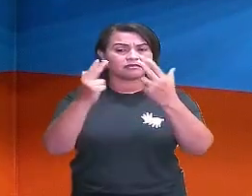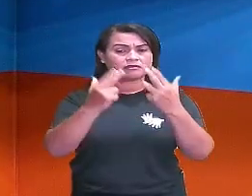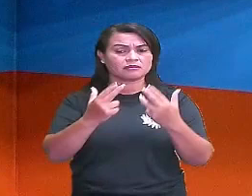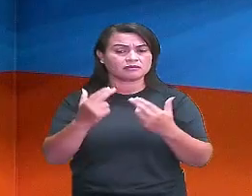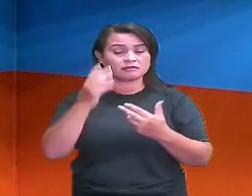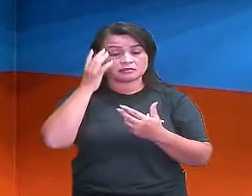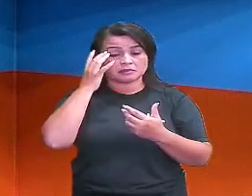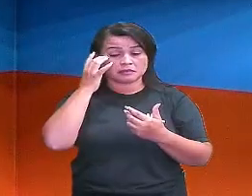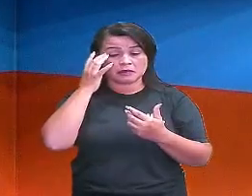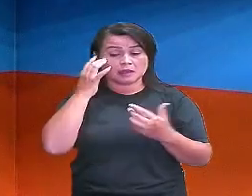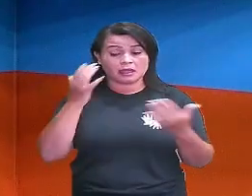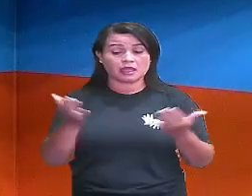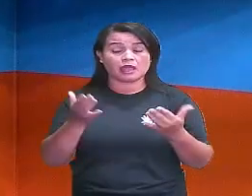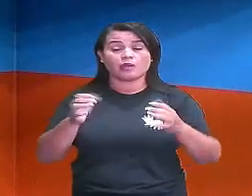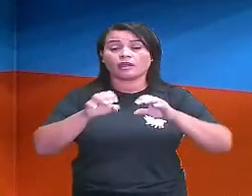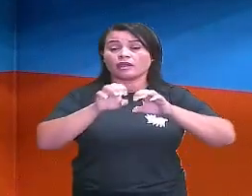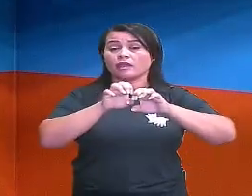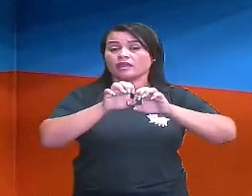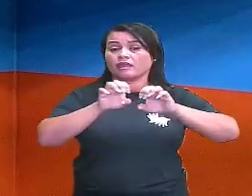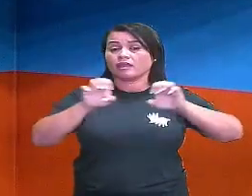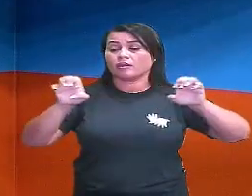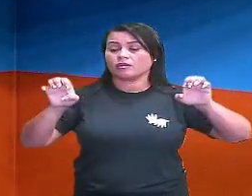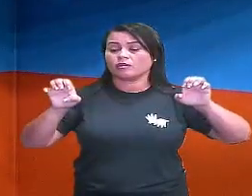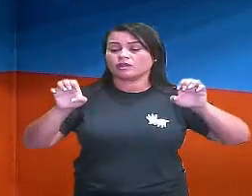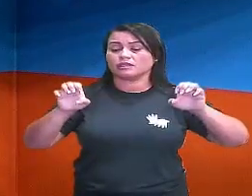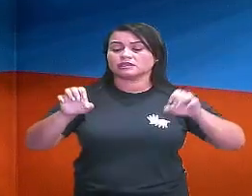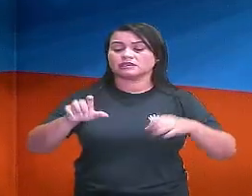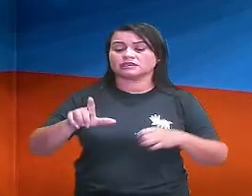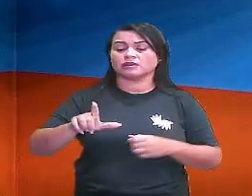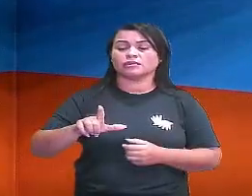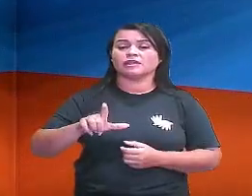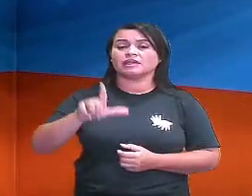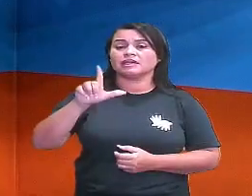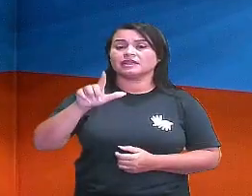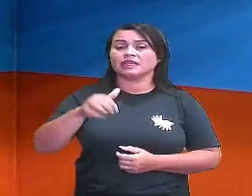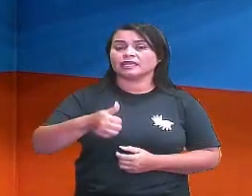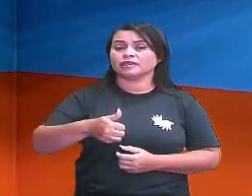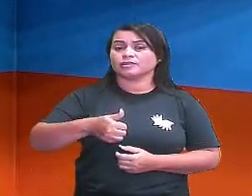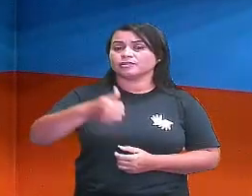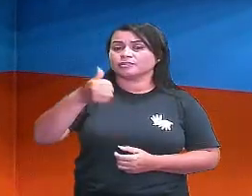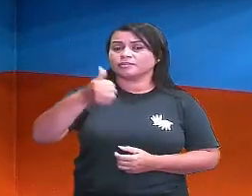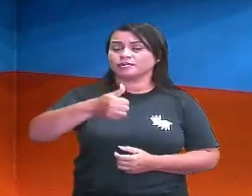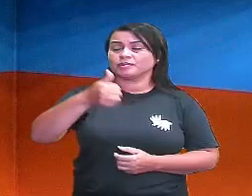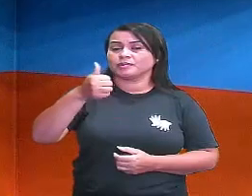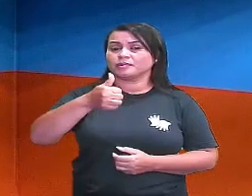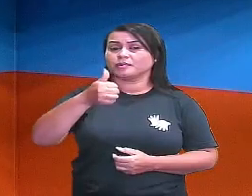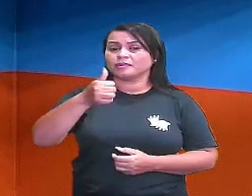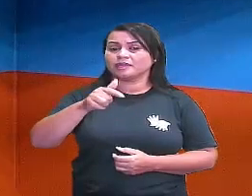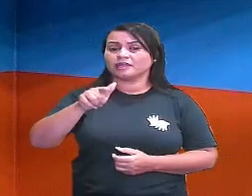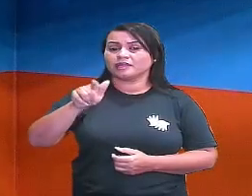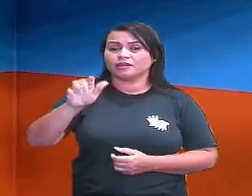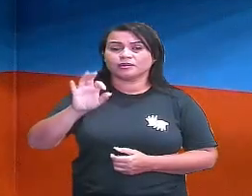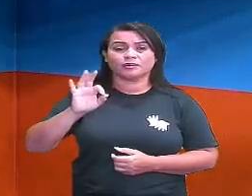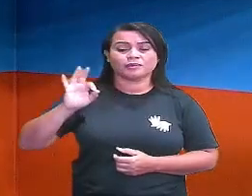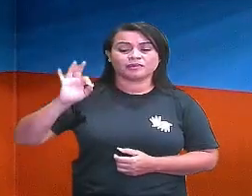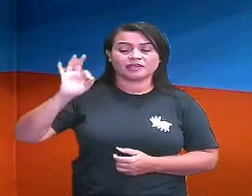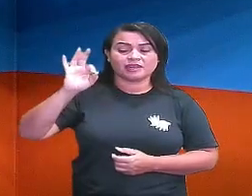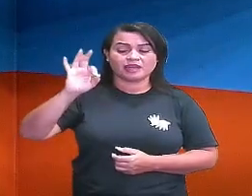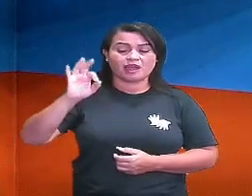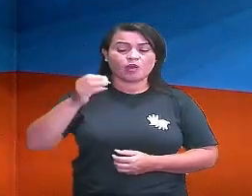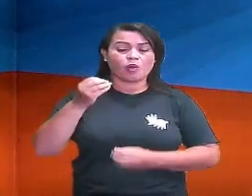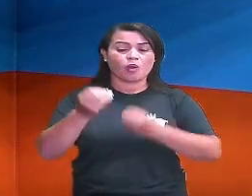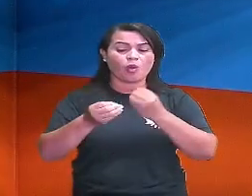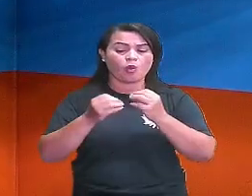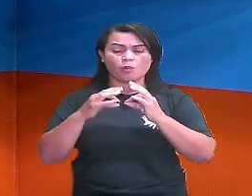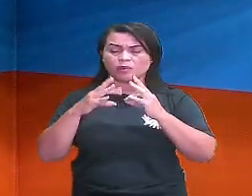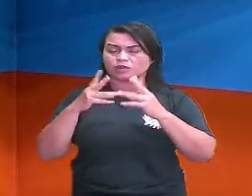e vem aí equação linear do primeiro grau. O que é isso, professora? É toda a